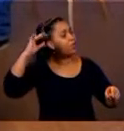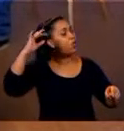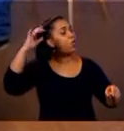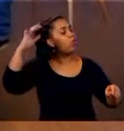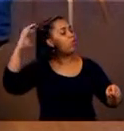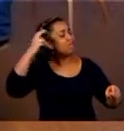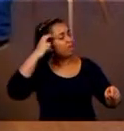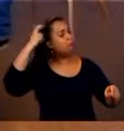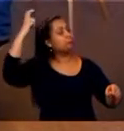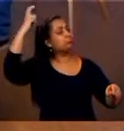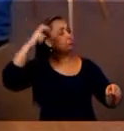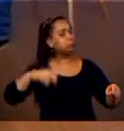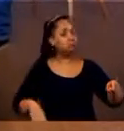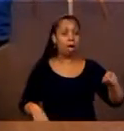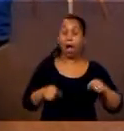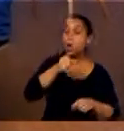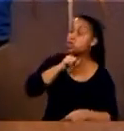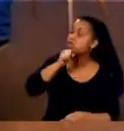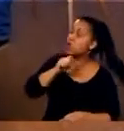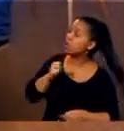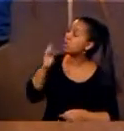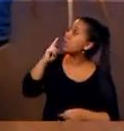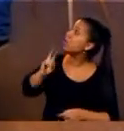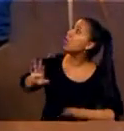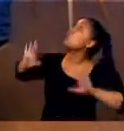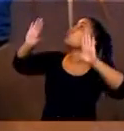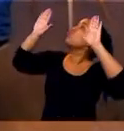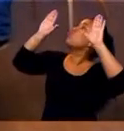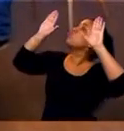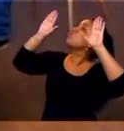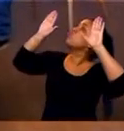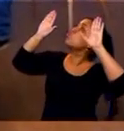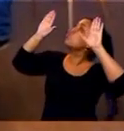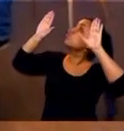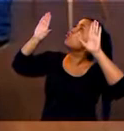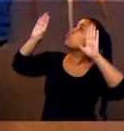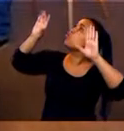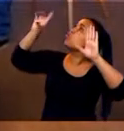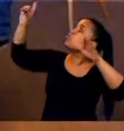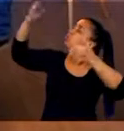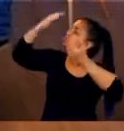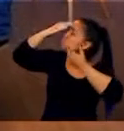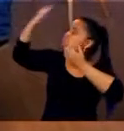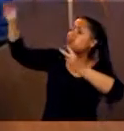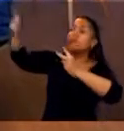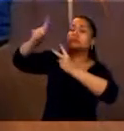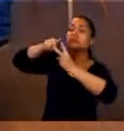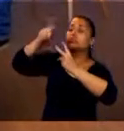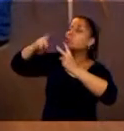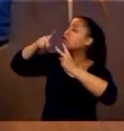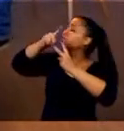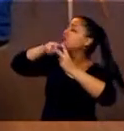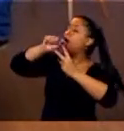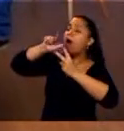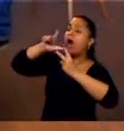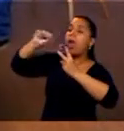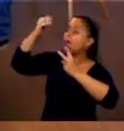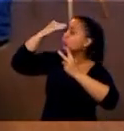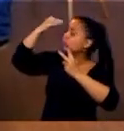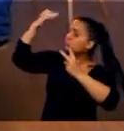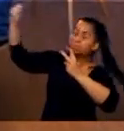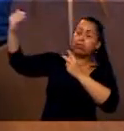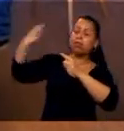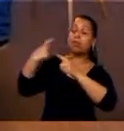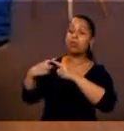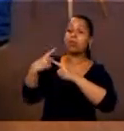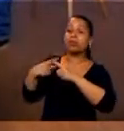filosofia. E o velho levanta as mãos novamente para o céu e diz, graças 2 vezes a Allah, porque